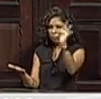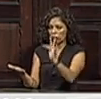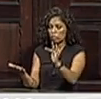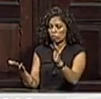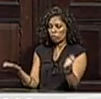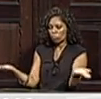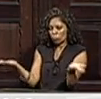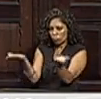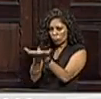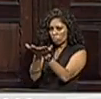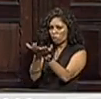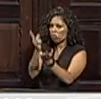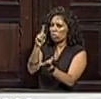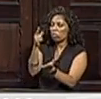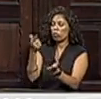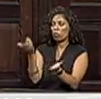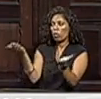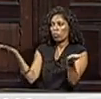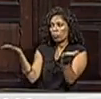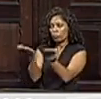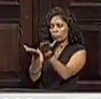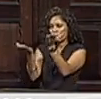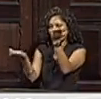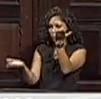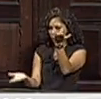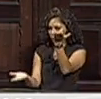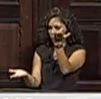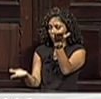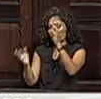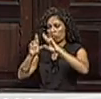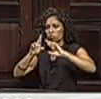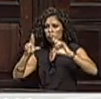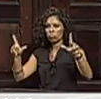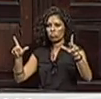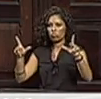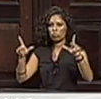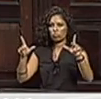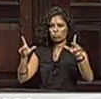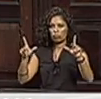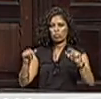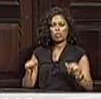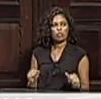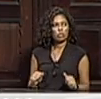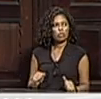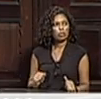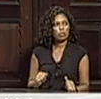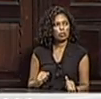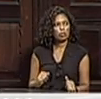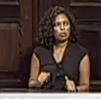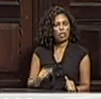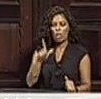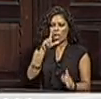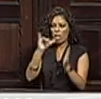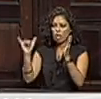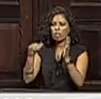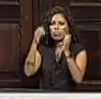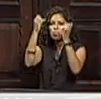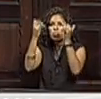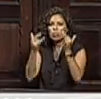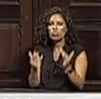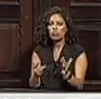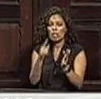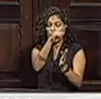uma grande mudança econômica do que essa lei do piso já prevê. O que ela busca é tapar